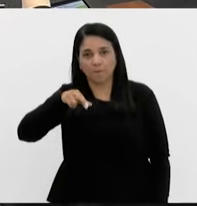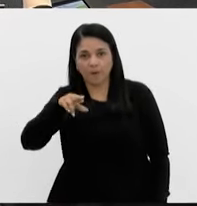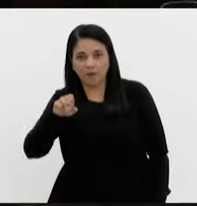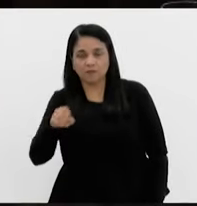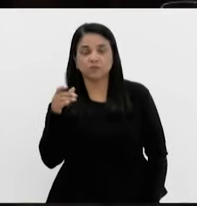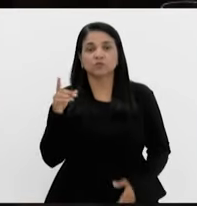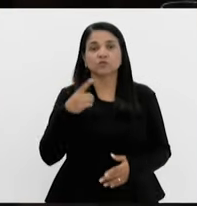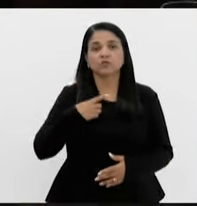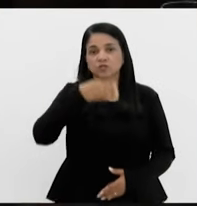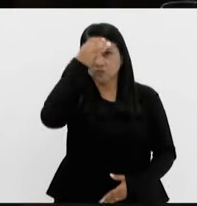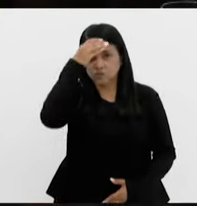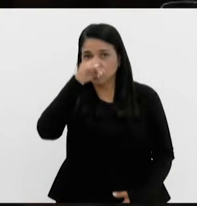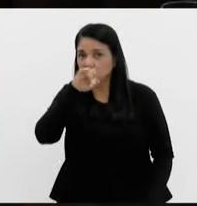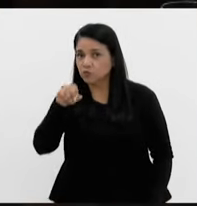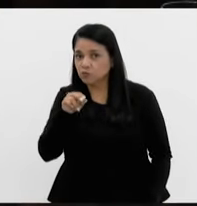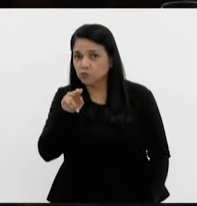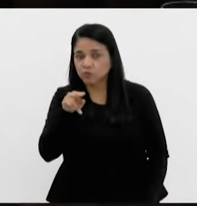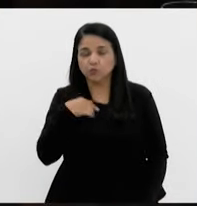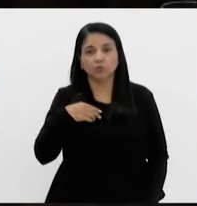també